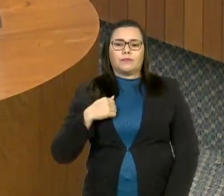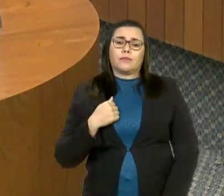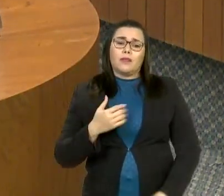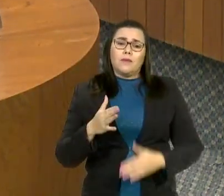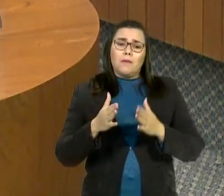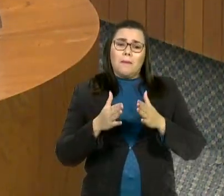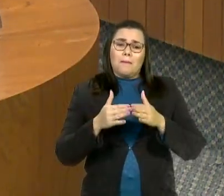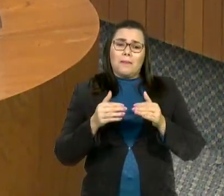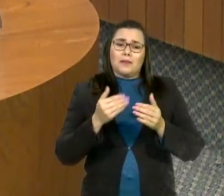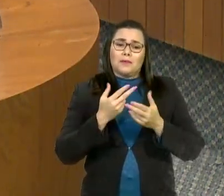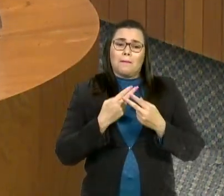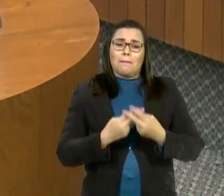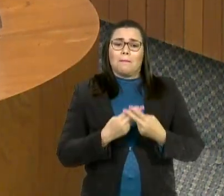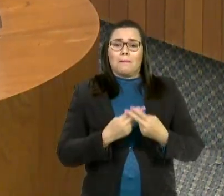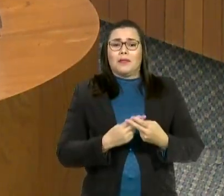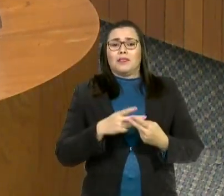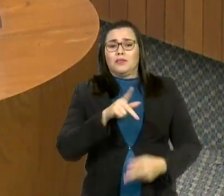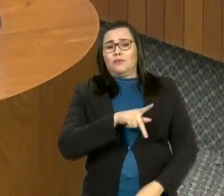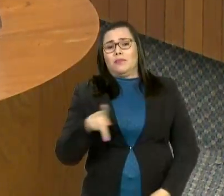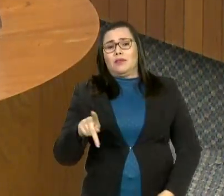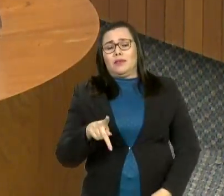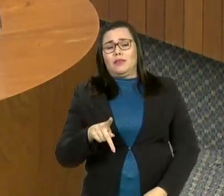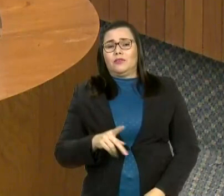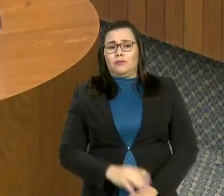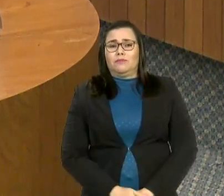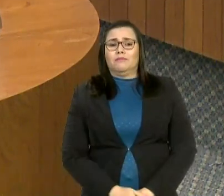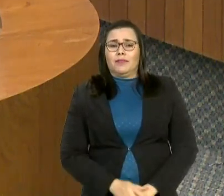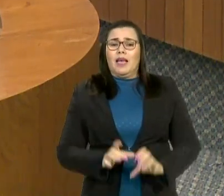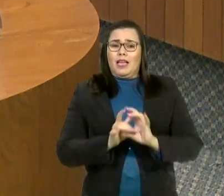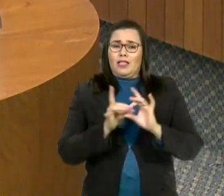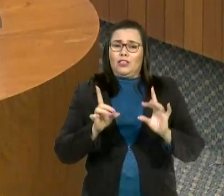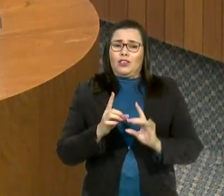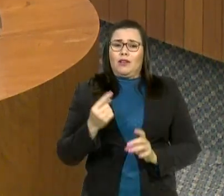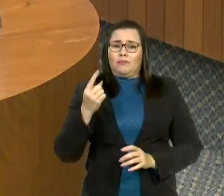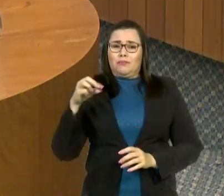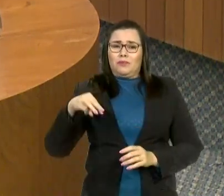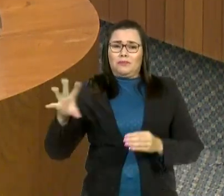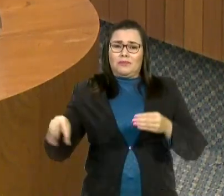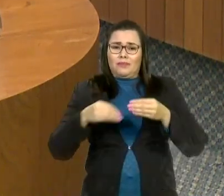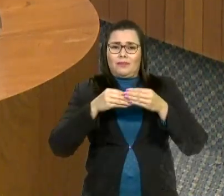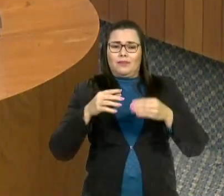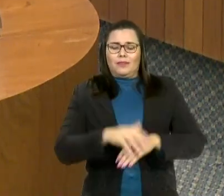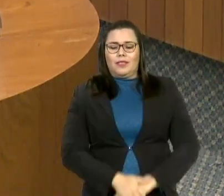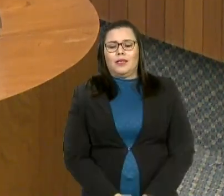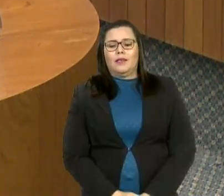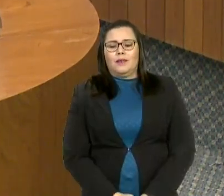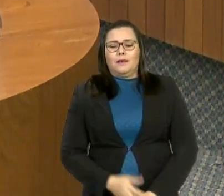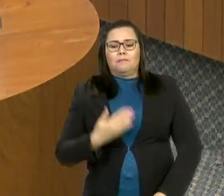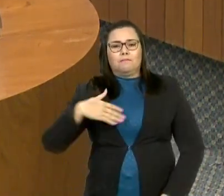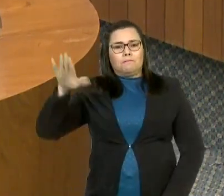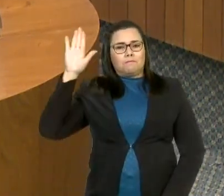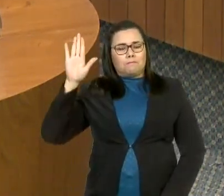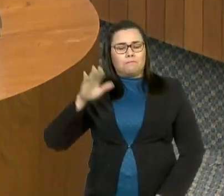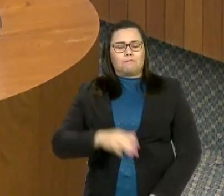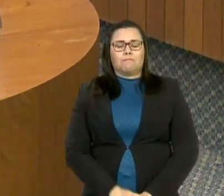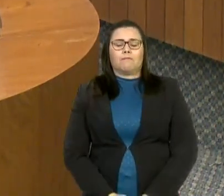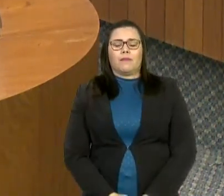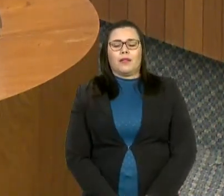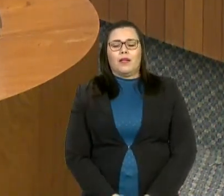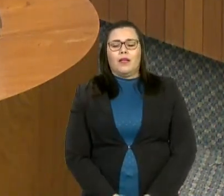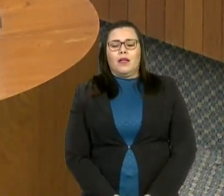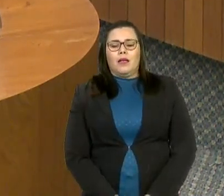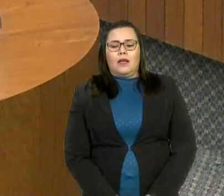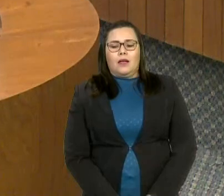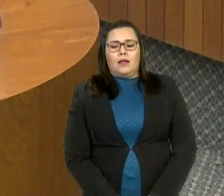presidente, a tolerância dele. Um minutinho aqui, presidente Rodrigo. É só a título de informação, como imperatrizense,